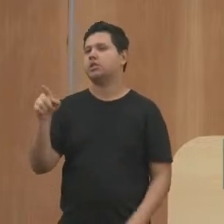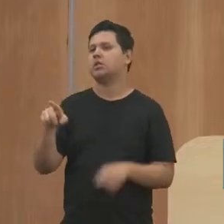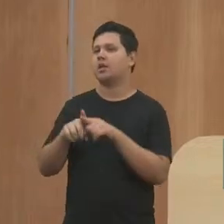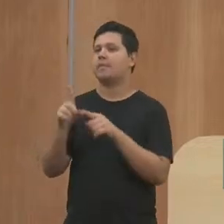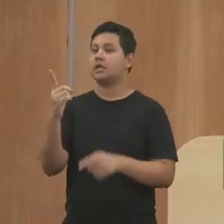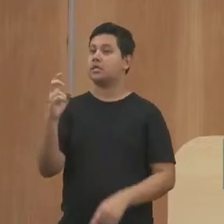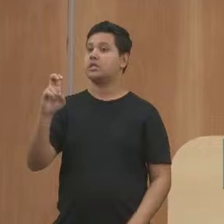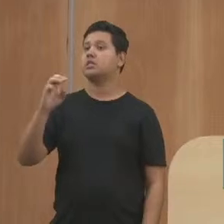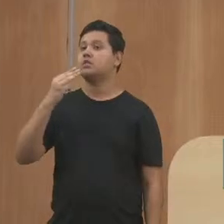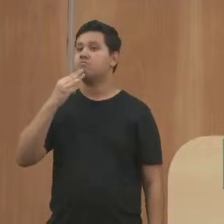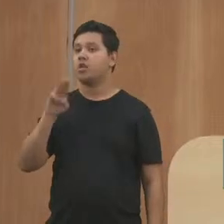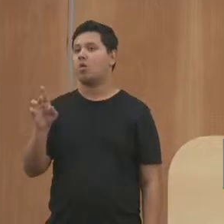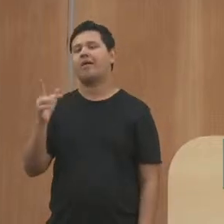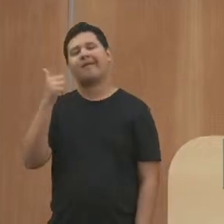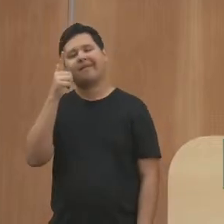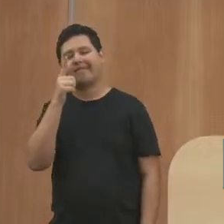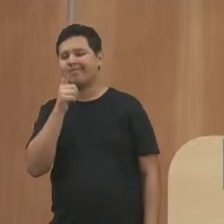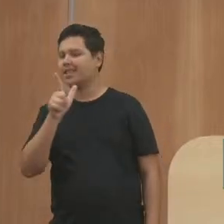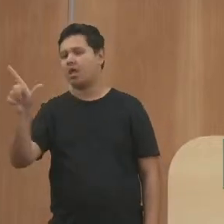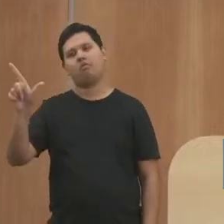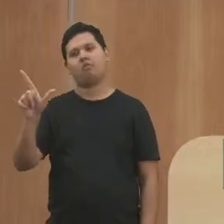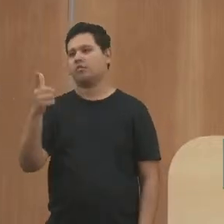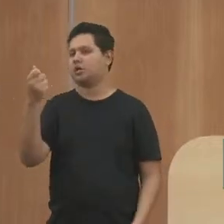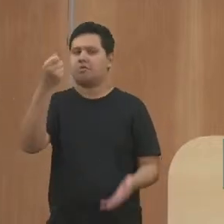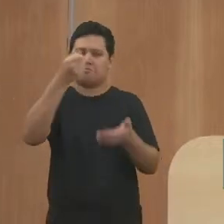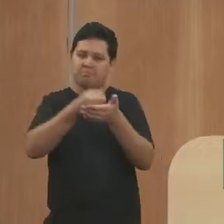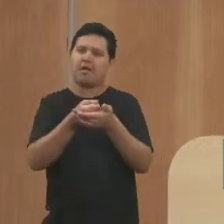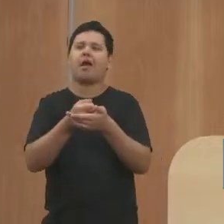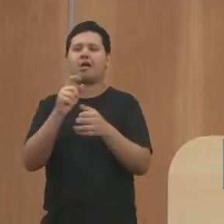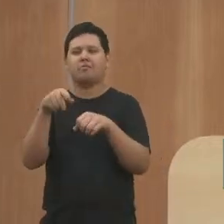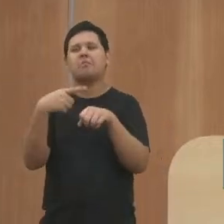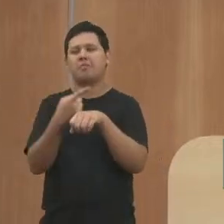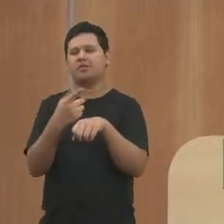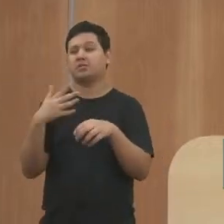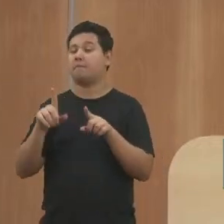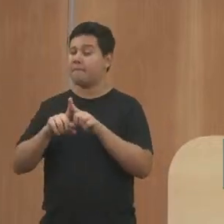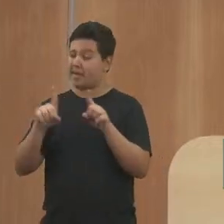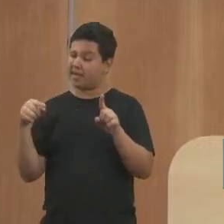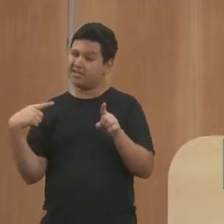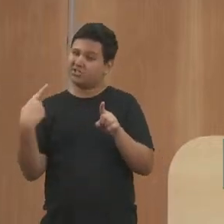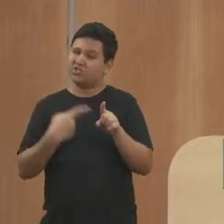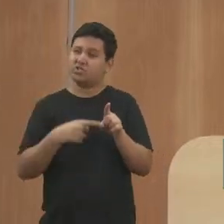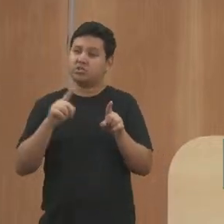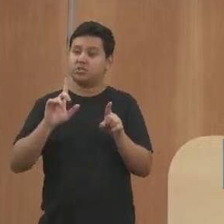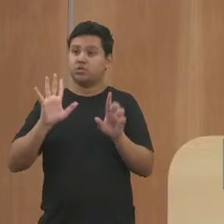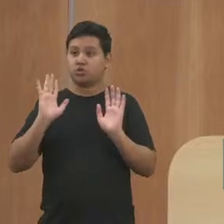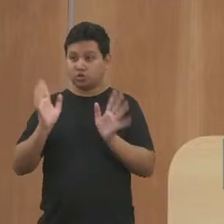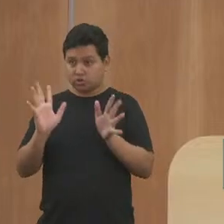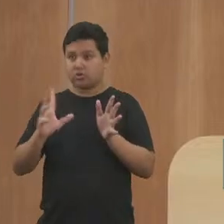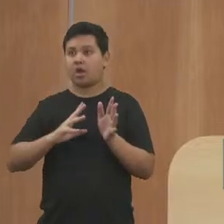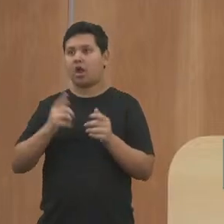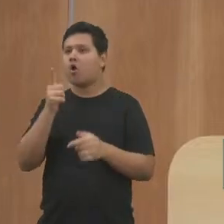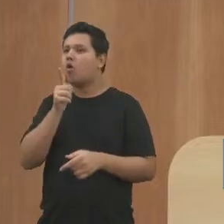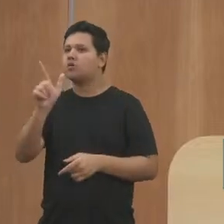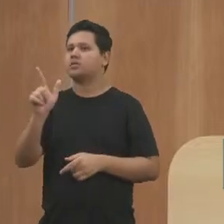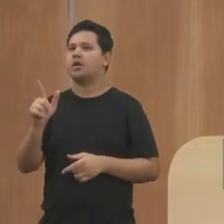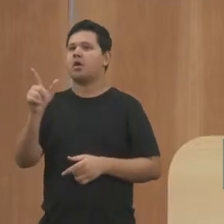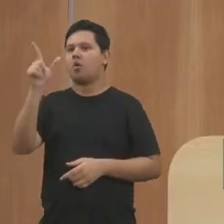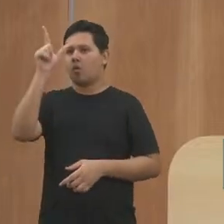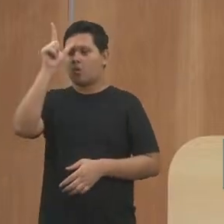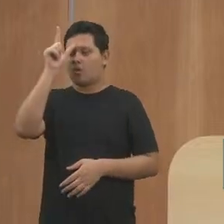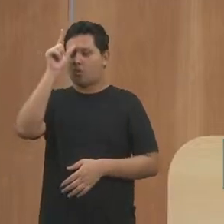o nosso problema, obviamente, é muito maior, mas a gente já começa a respirar e já cumprir com